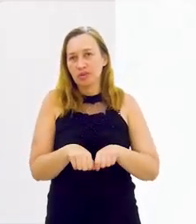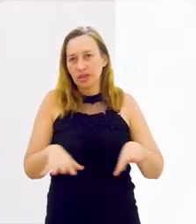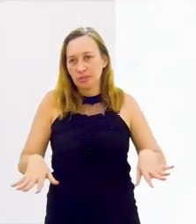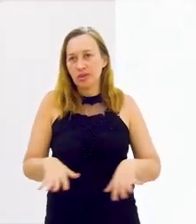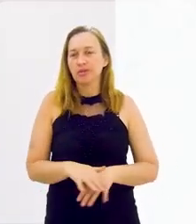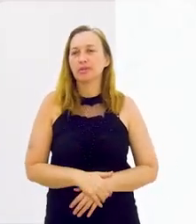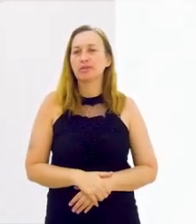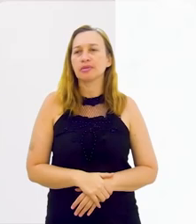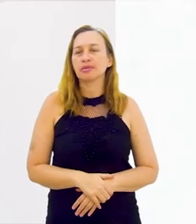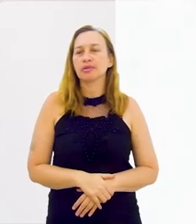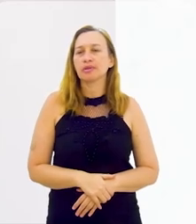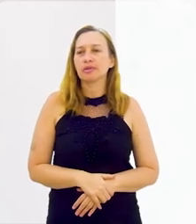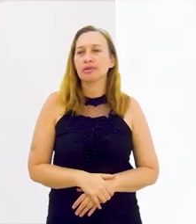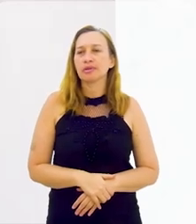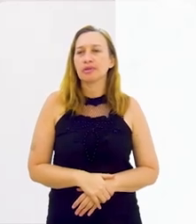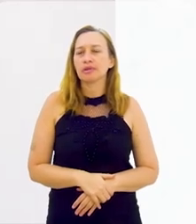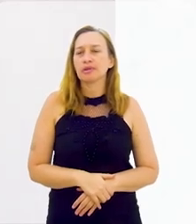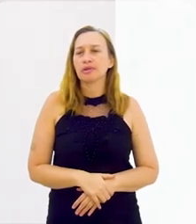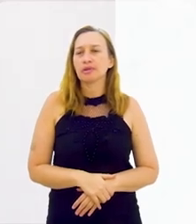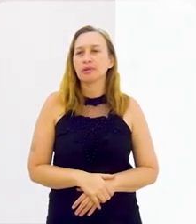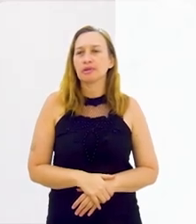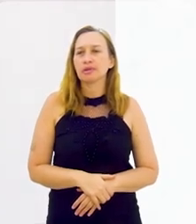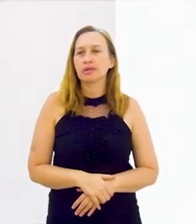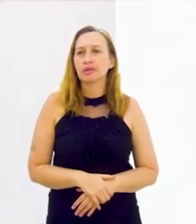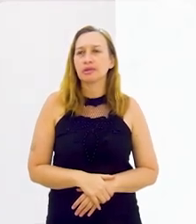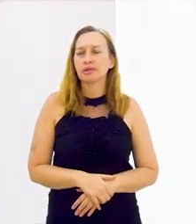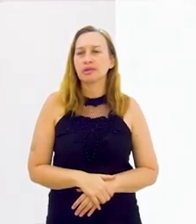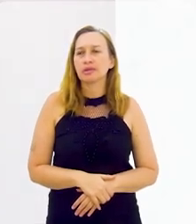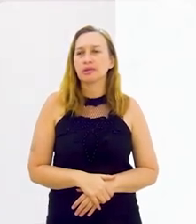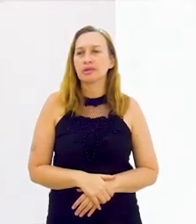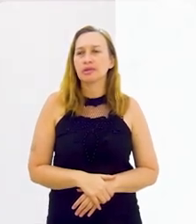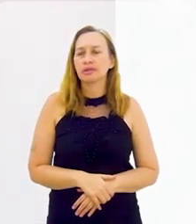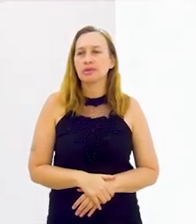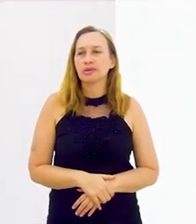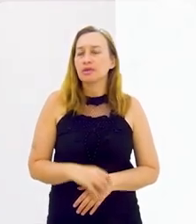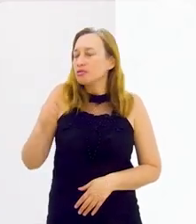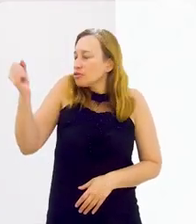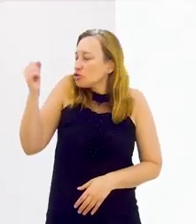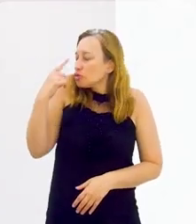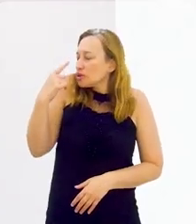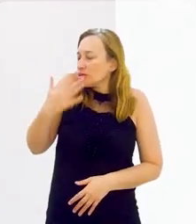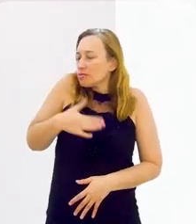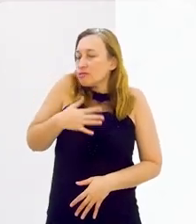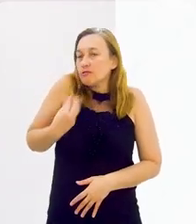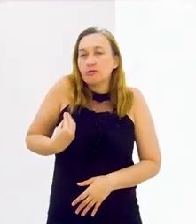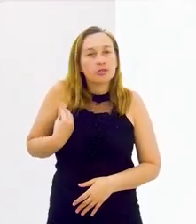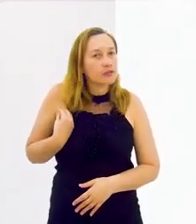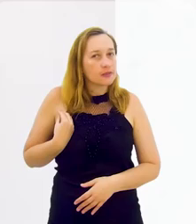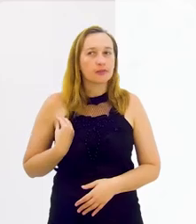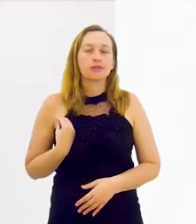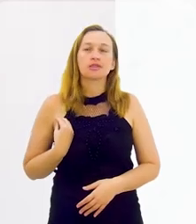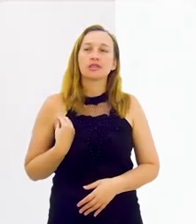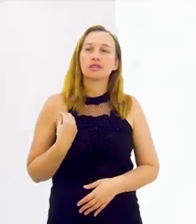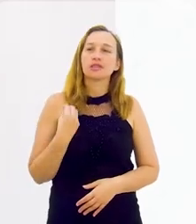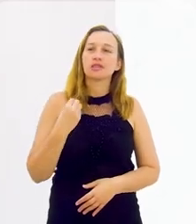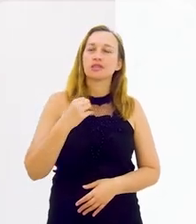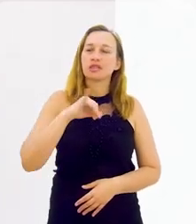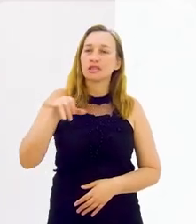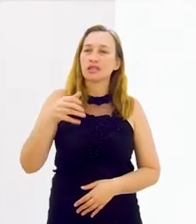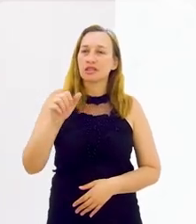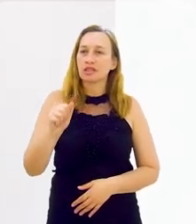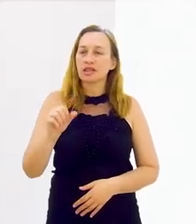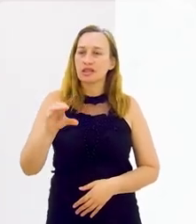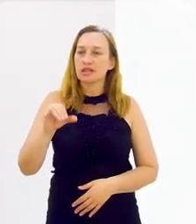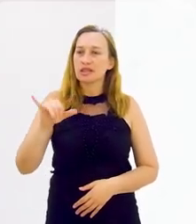pandemia, pela Covid, que foi uma inspiração imensa na minha vida,